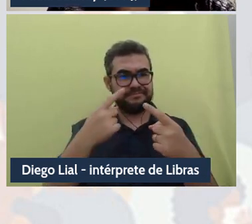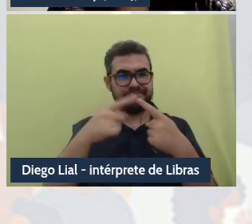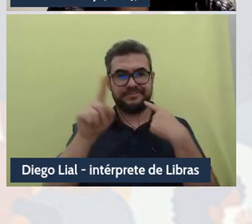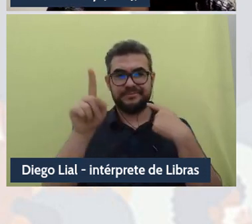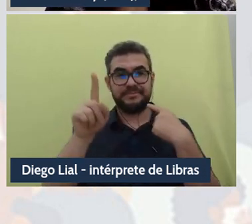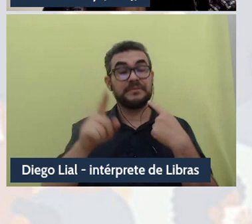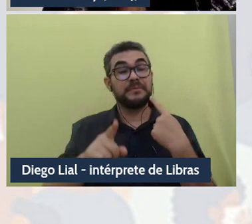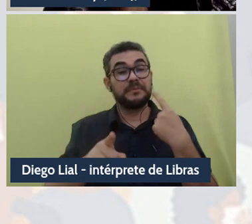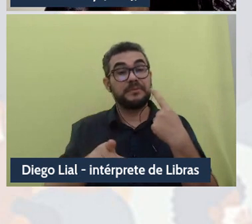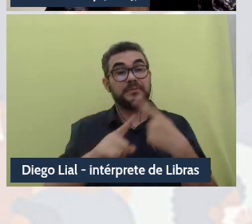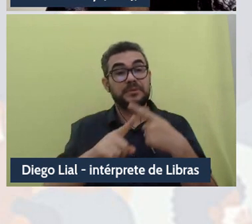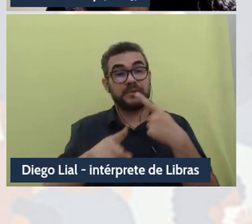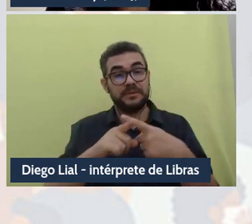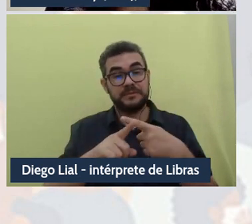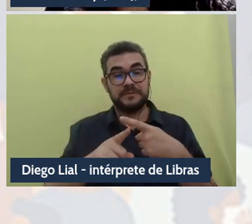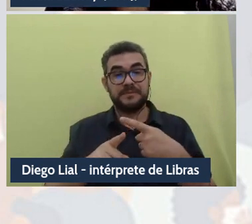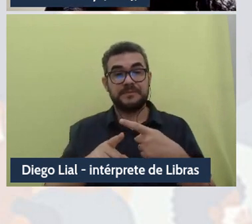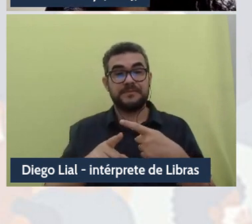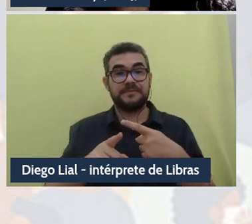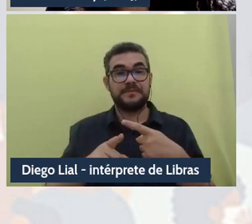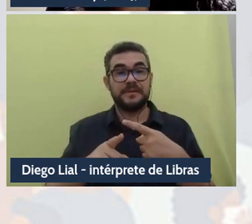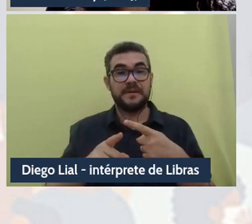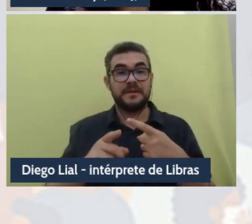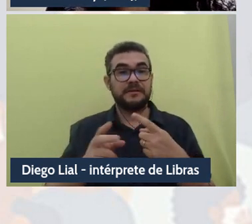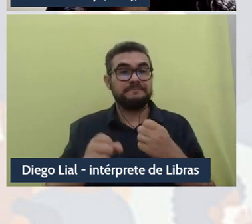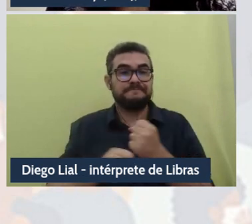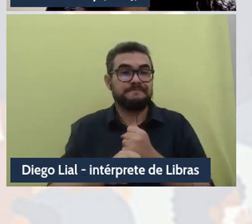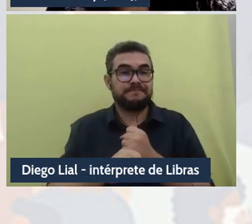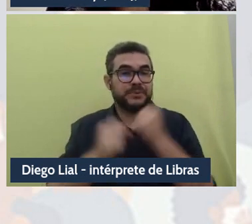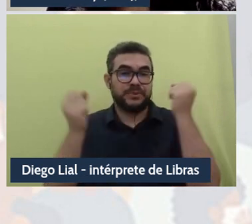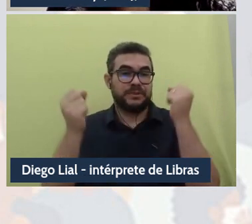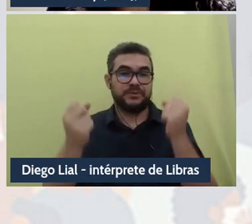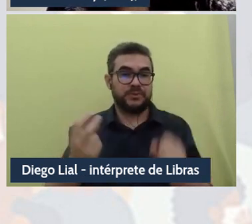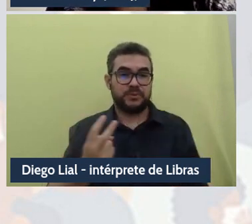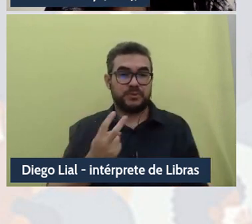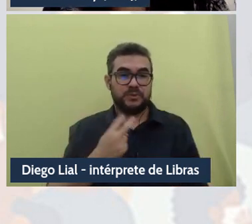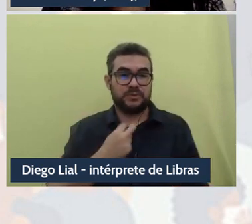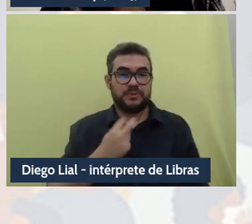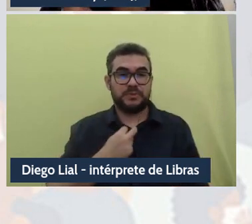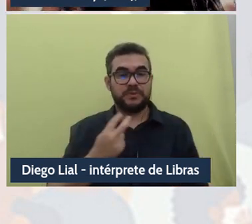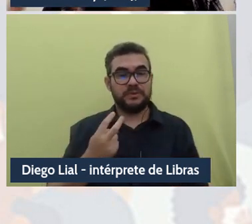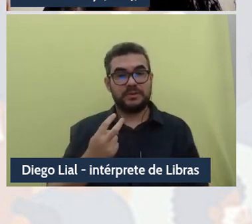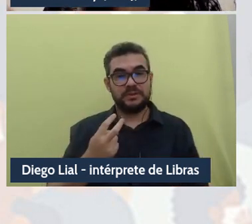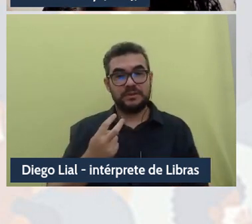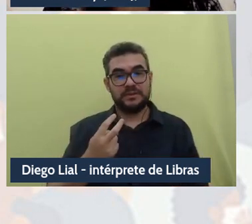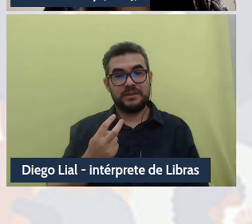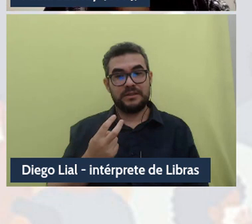fato de que não dá, né, para você, num país tão